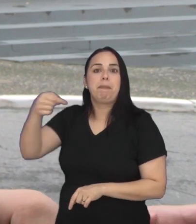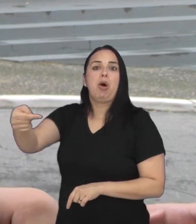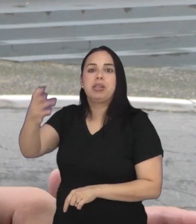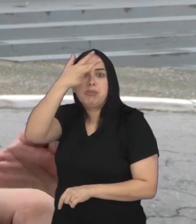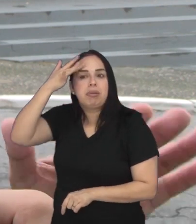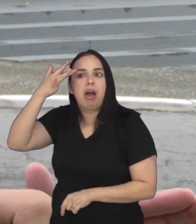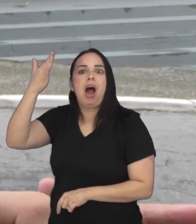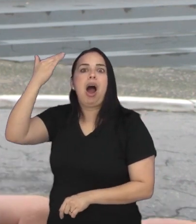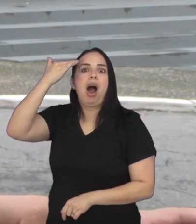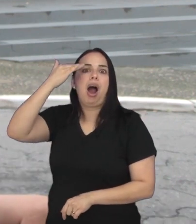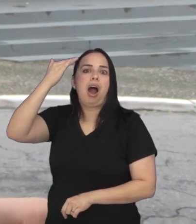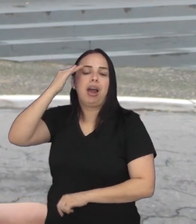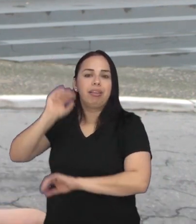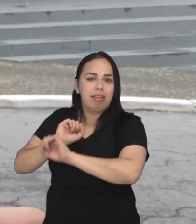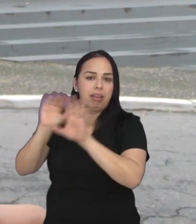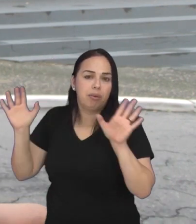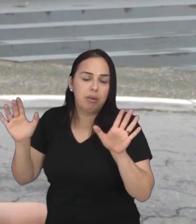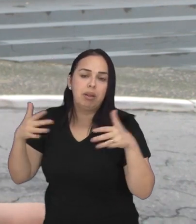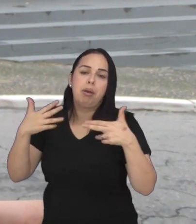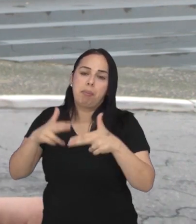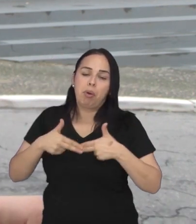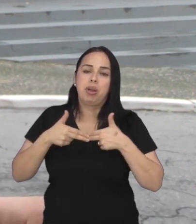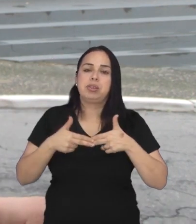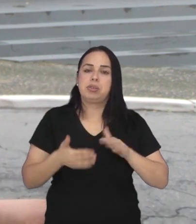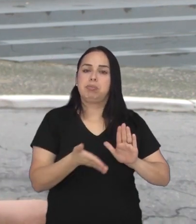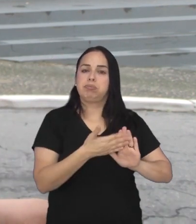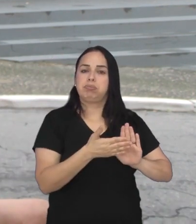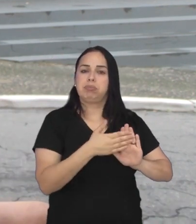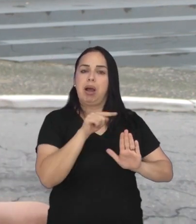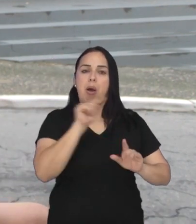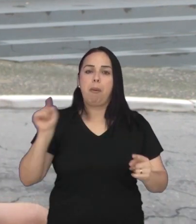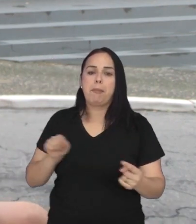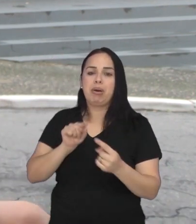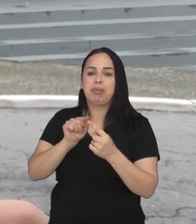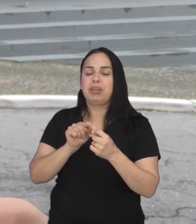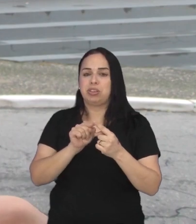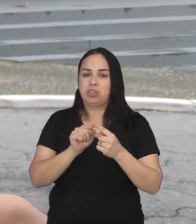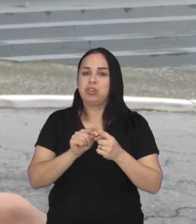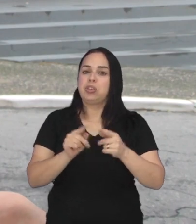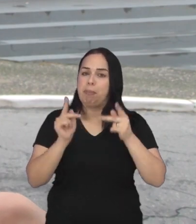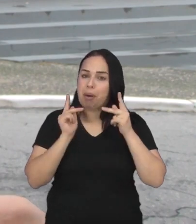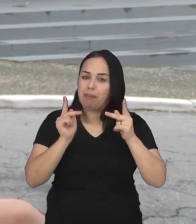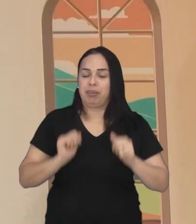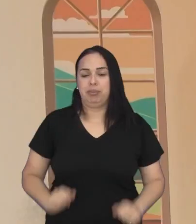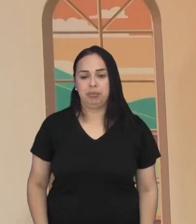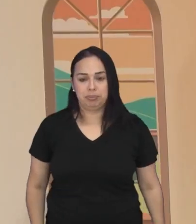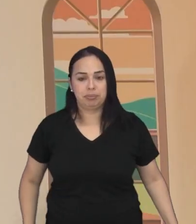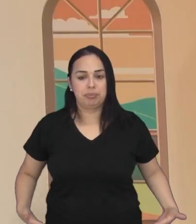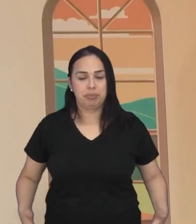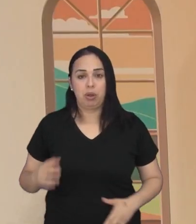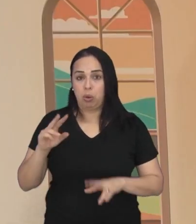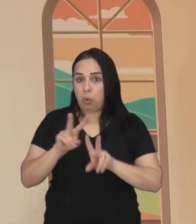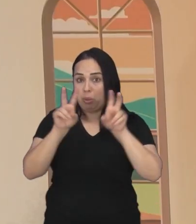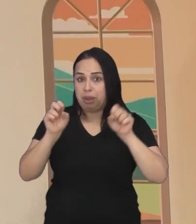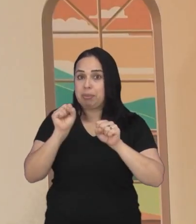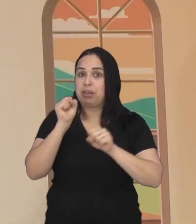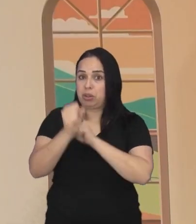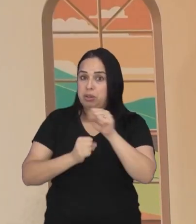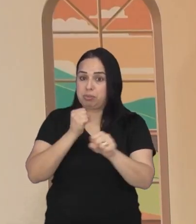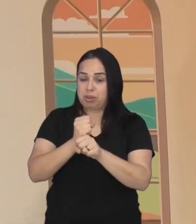mais, vamos por 16º ainda esse ano, estamos terminando a construção de mais um PEV lá no Pararangaba, e isso para facilitar